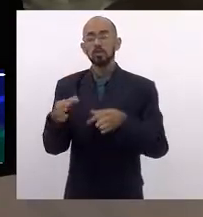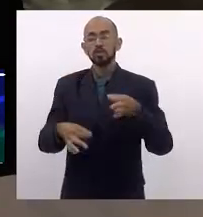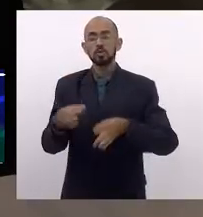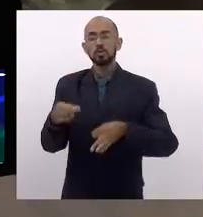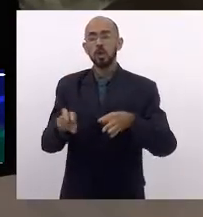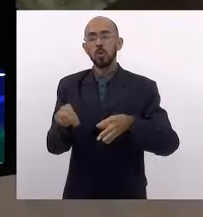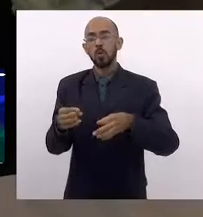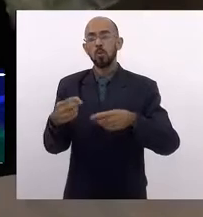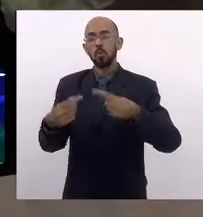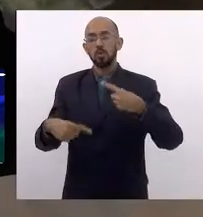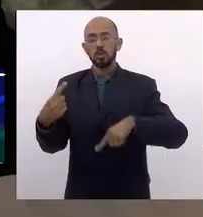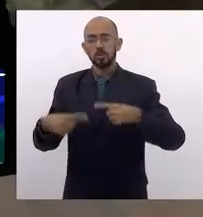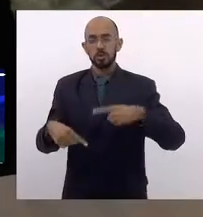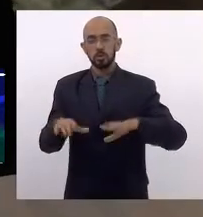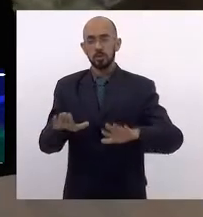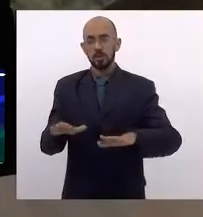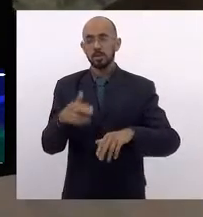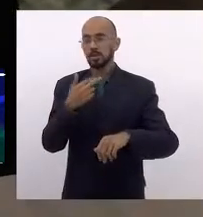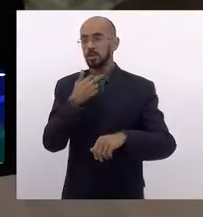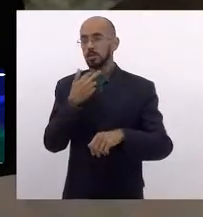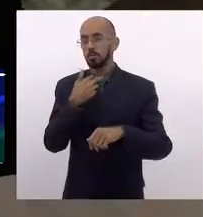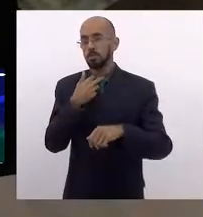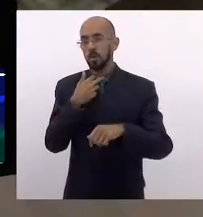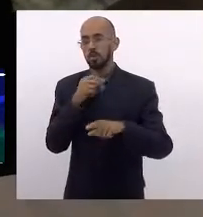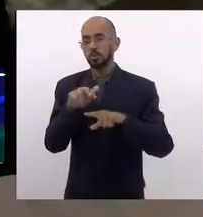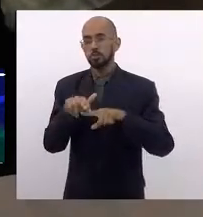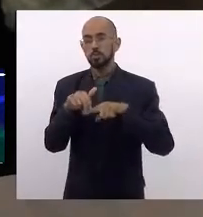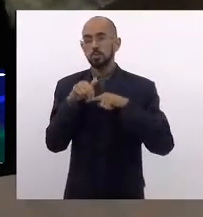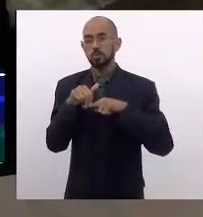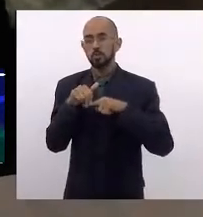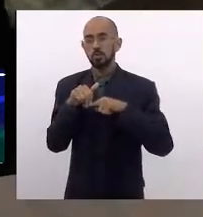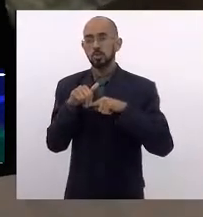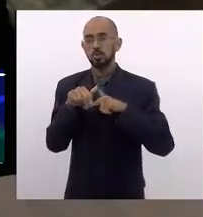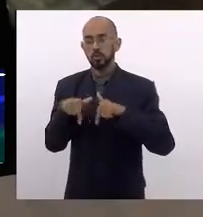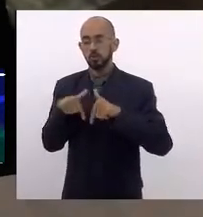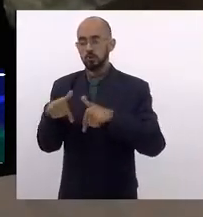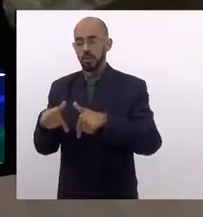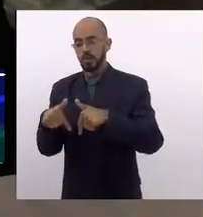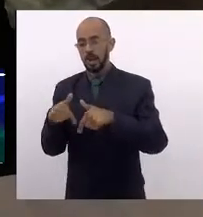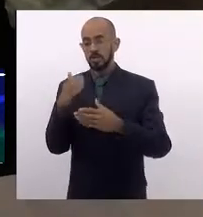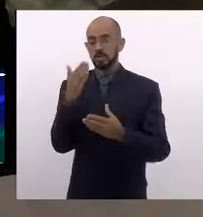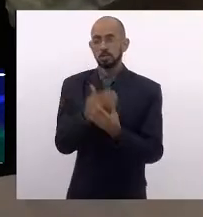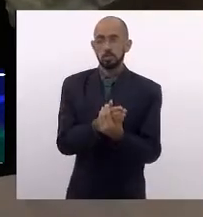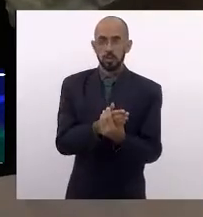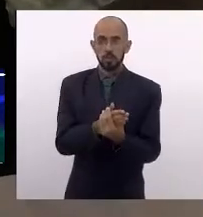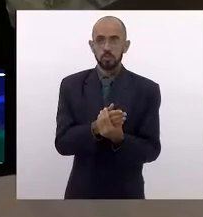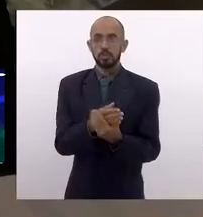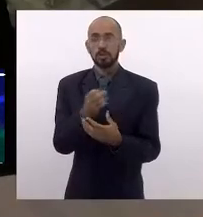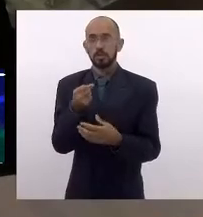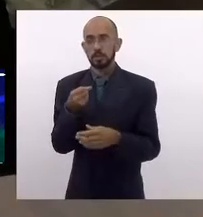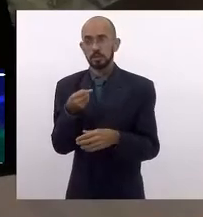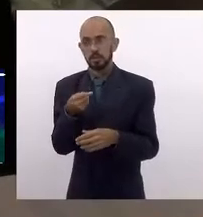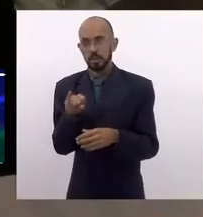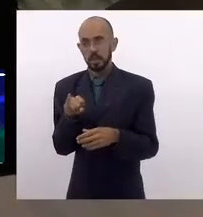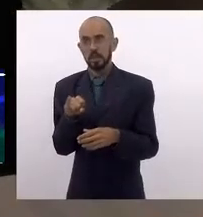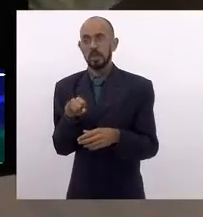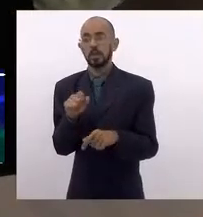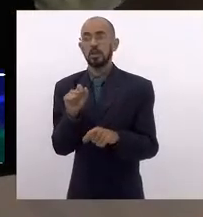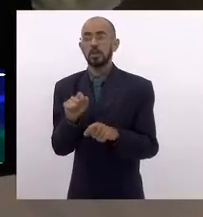mas ele não pode por esta razão enfrentar este processo esse se